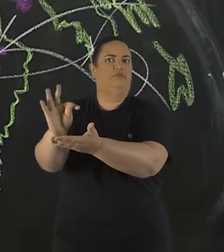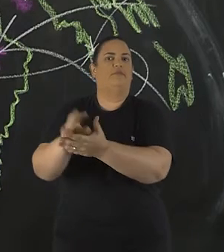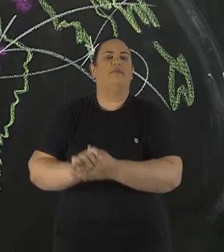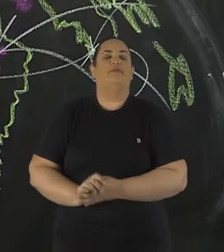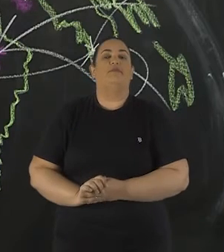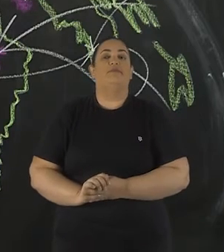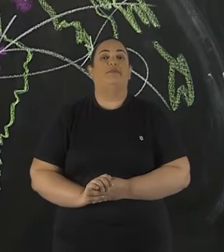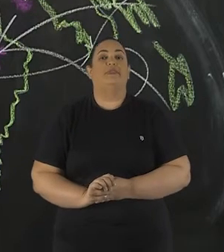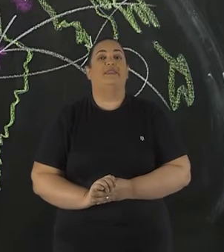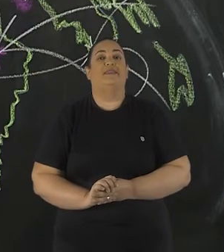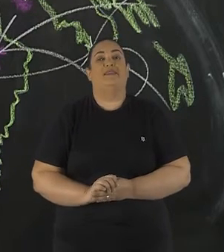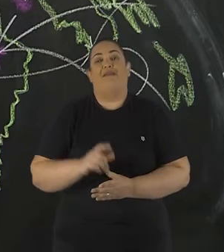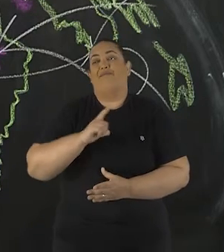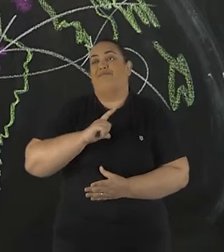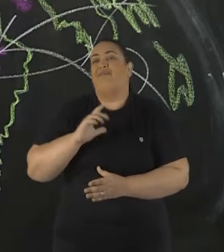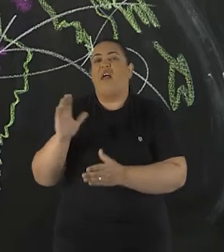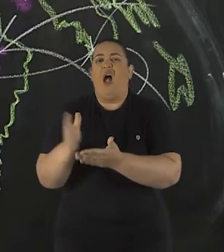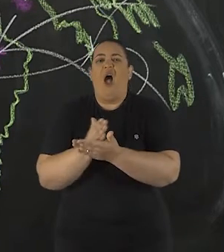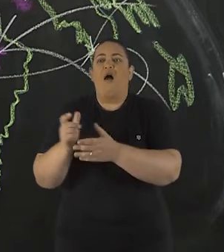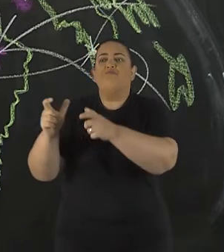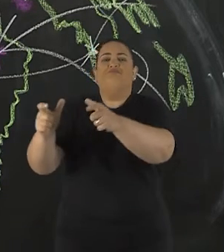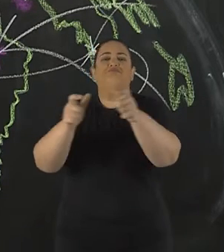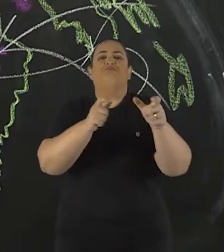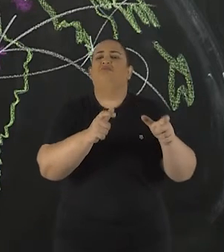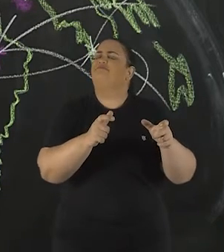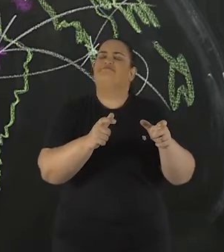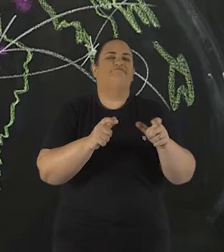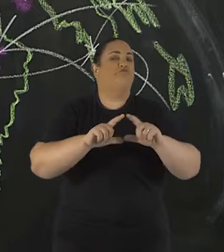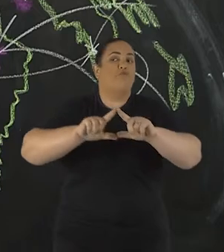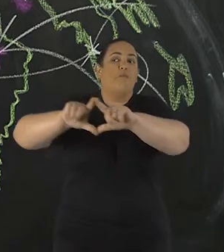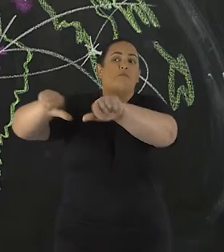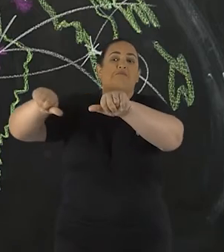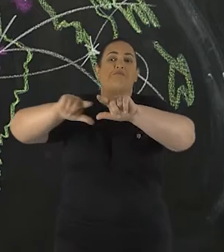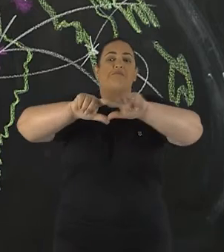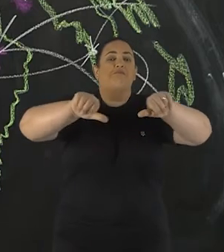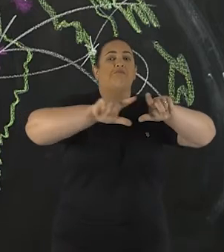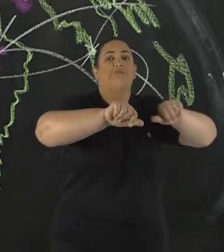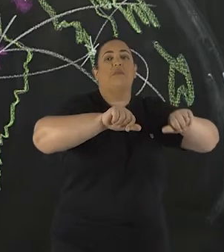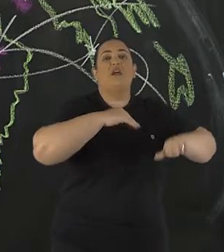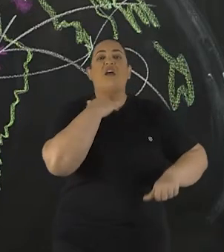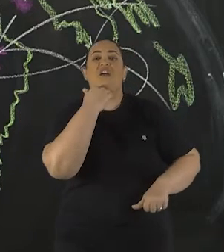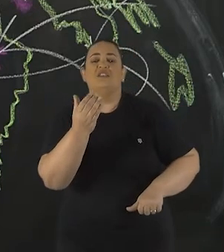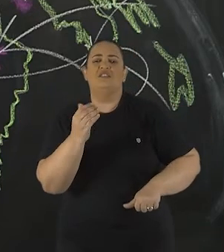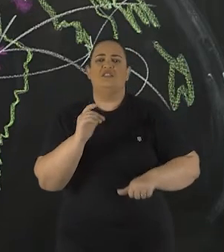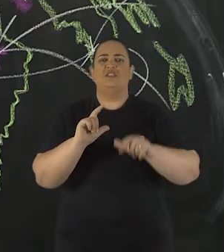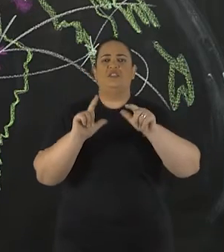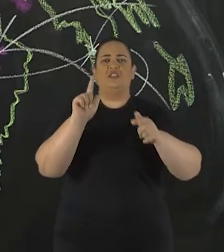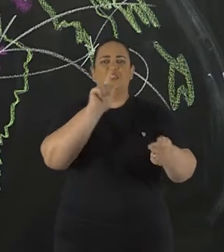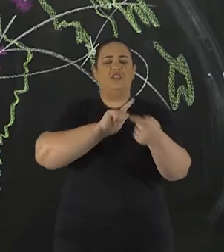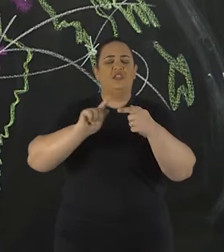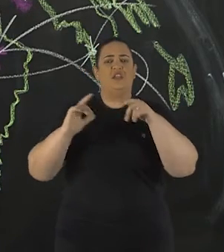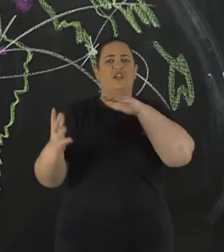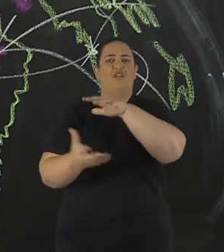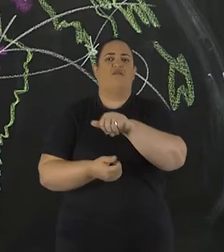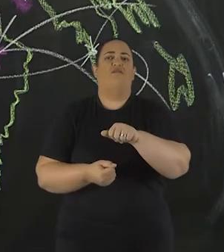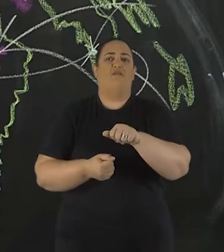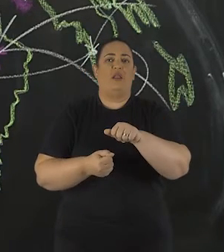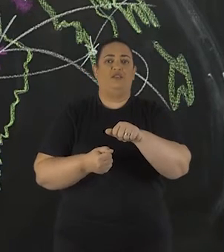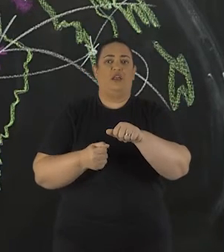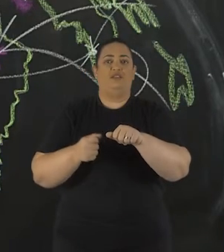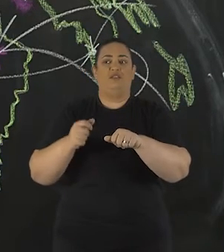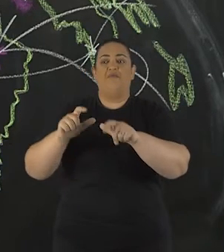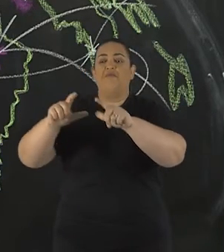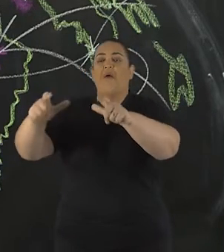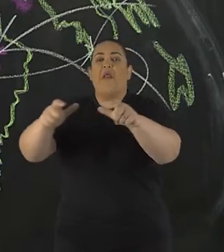ver espaços vazios, espaços opacos da globalização nessas áreas periféricas do sistema